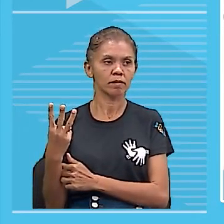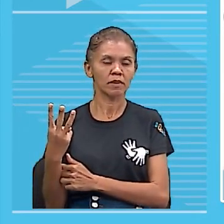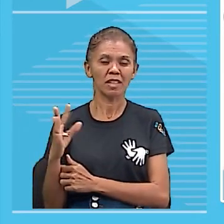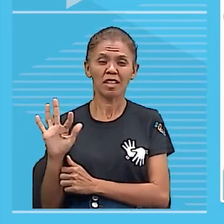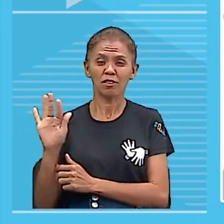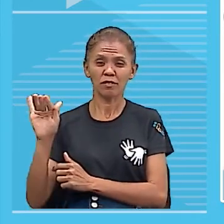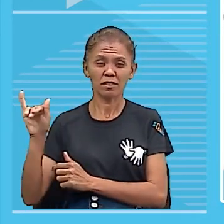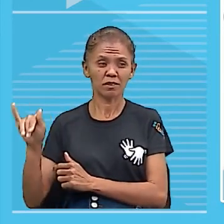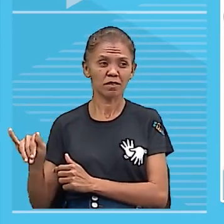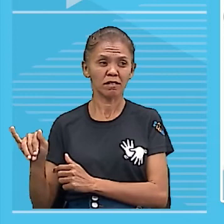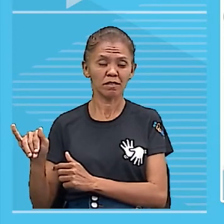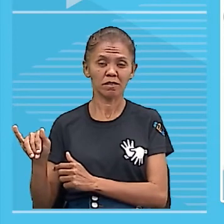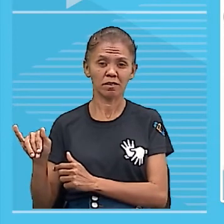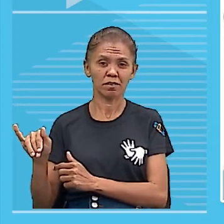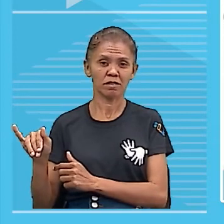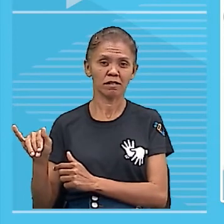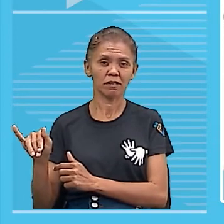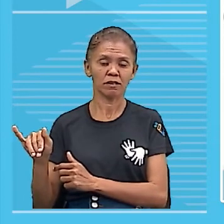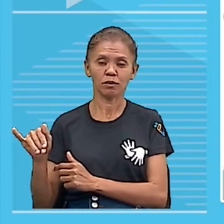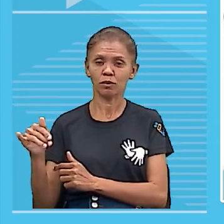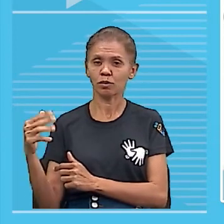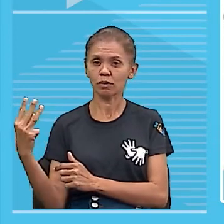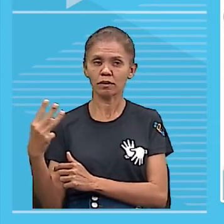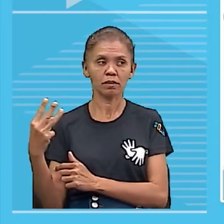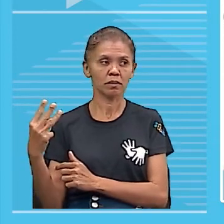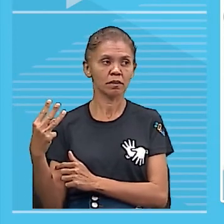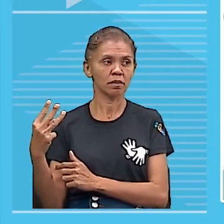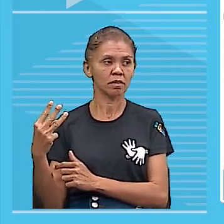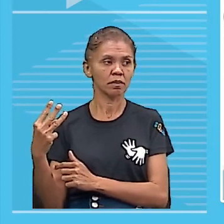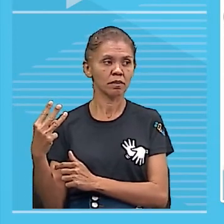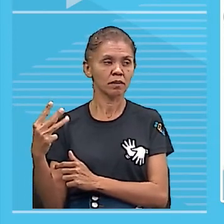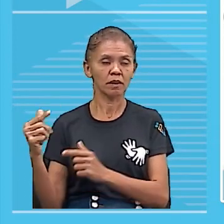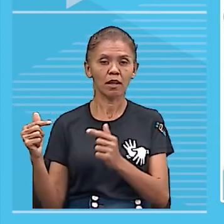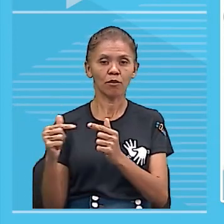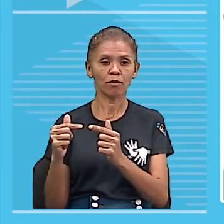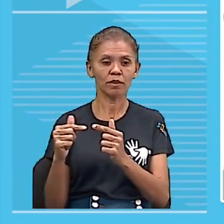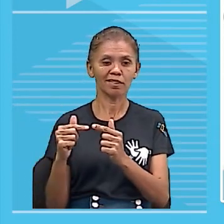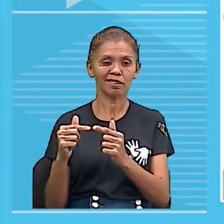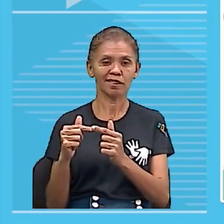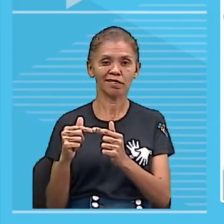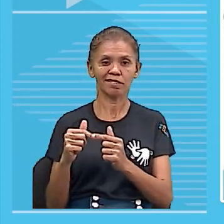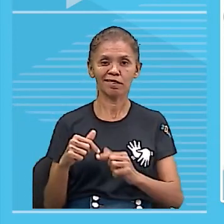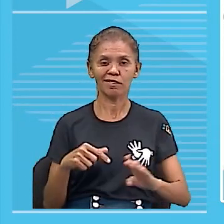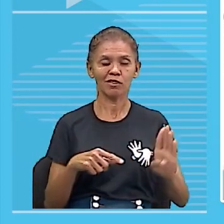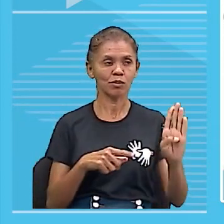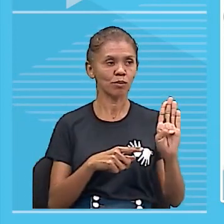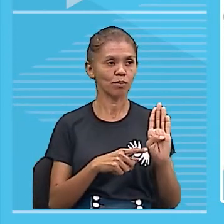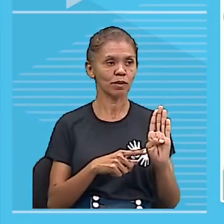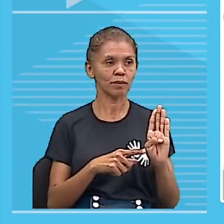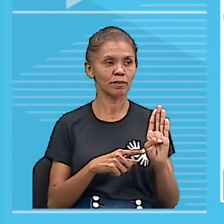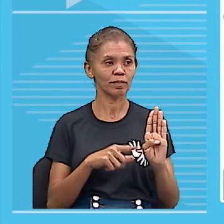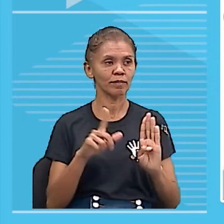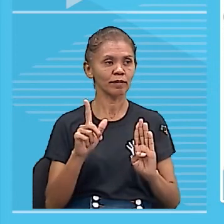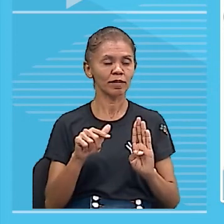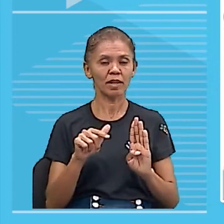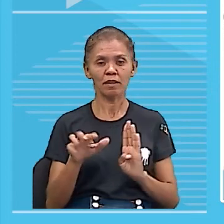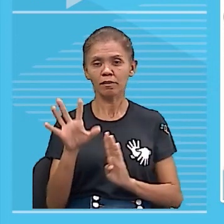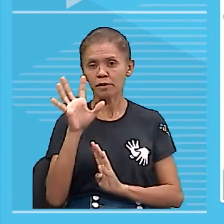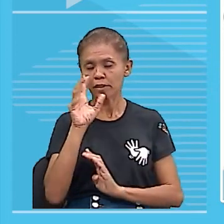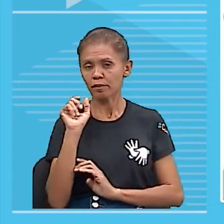finalzinho do último que é o terceiro tá conectado lá no b então você observa